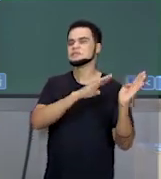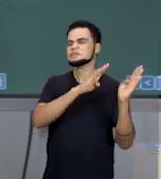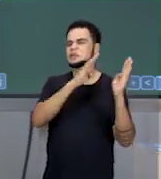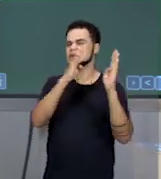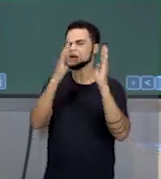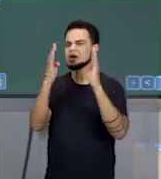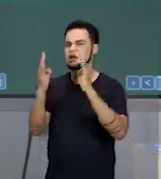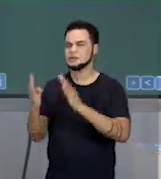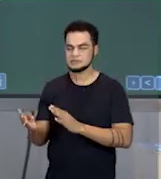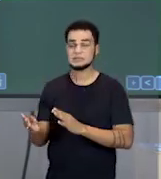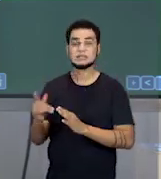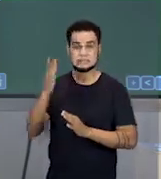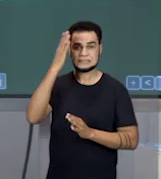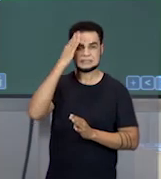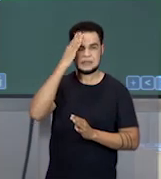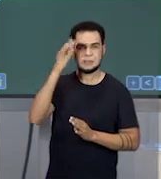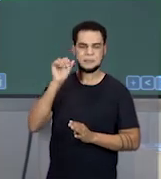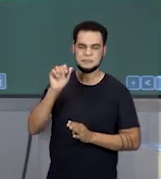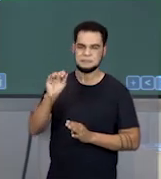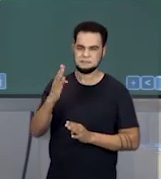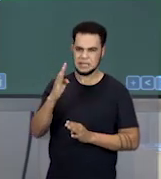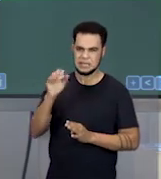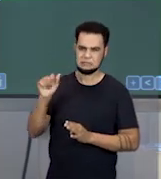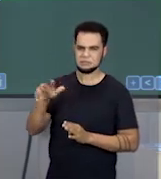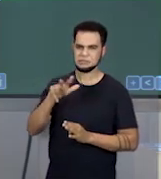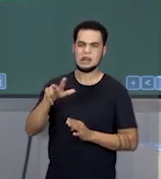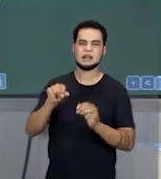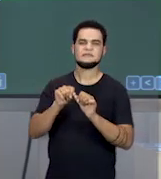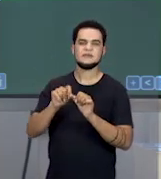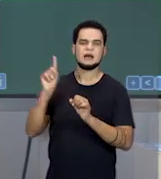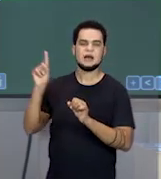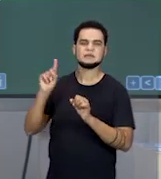sabemos que as bactérias elas fazem, que é um processo de